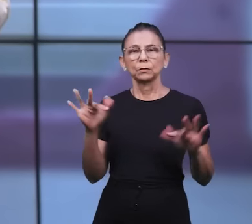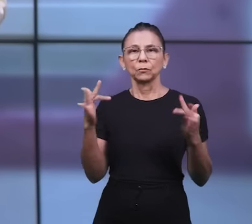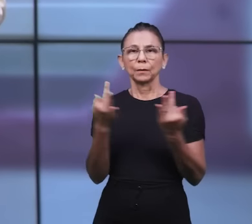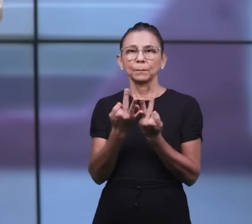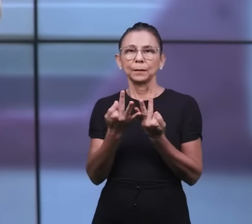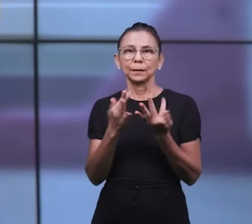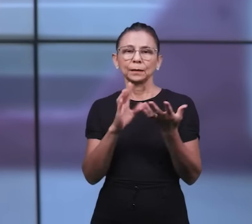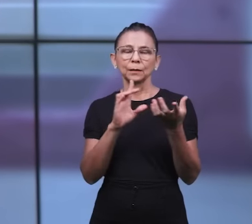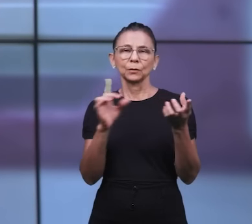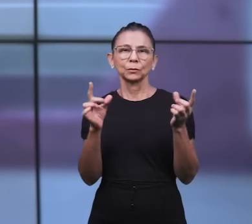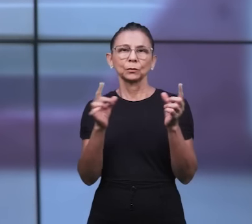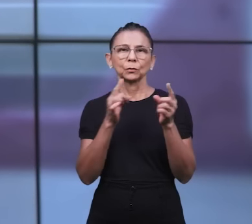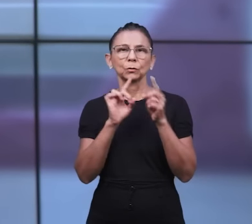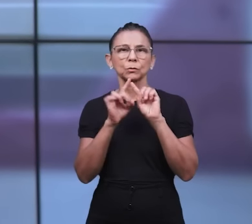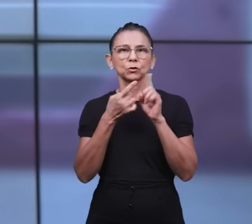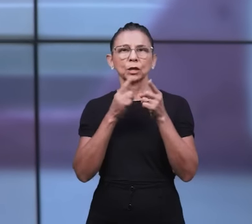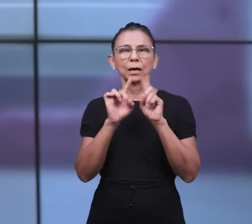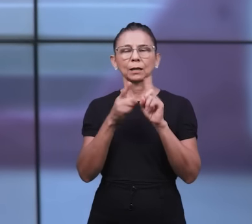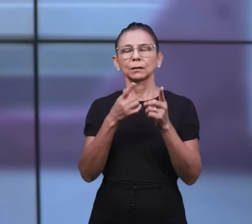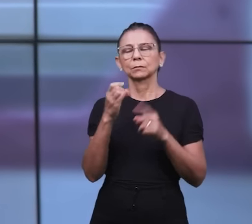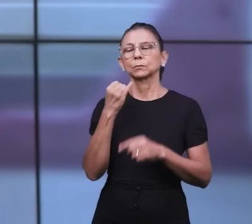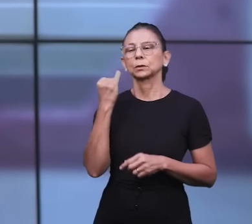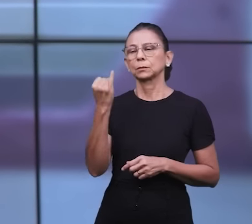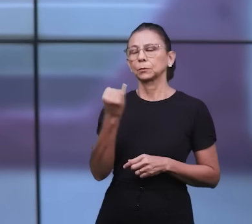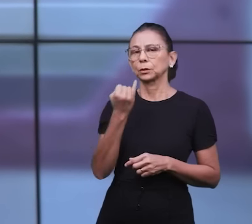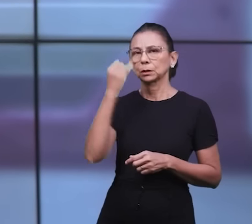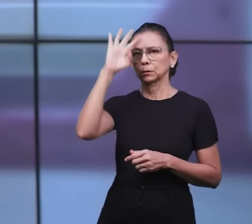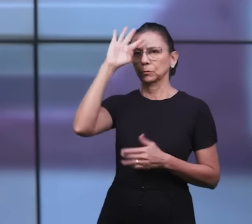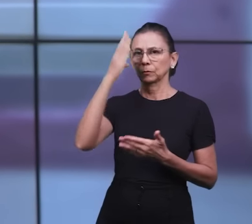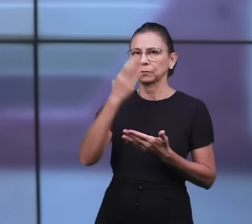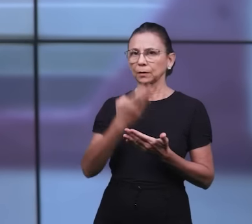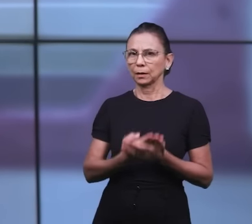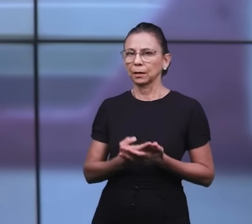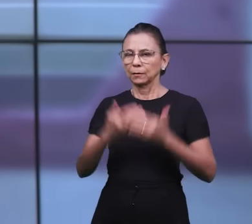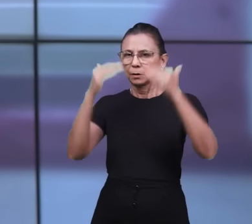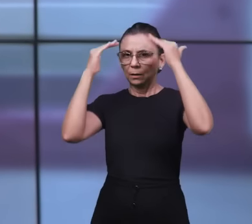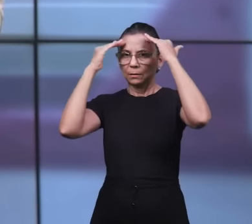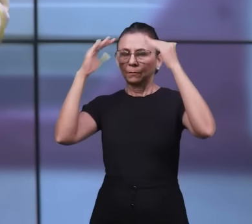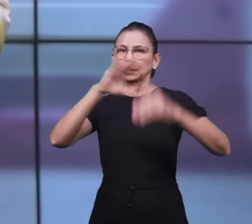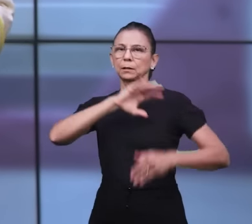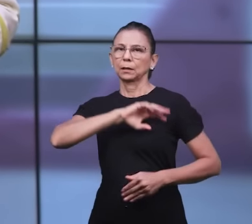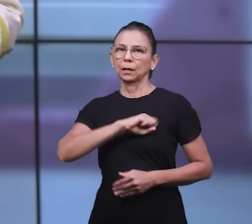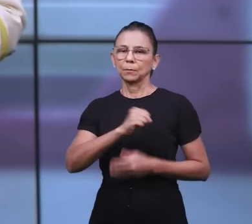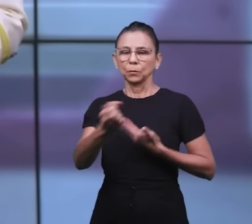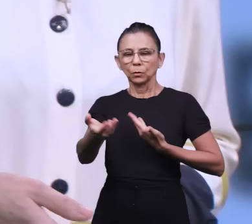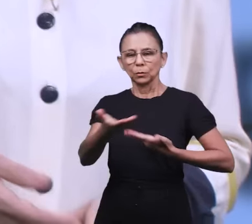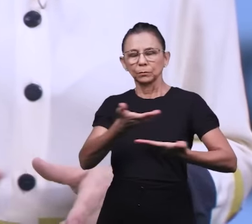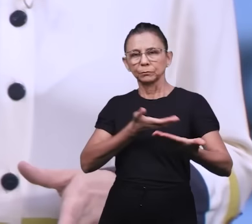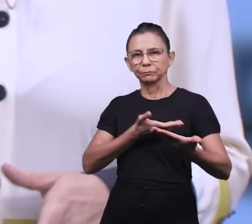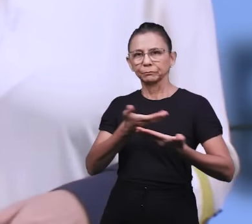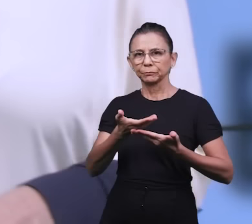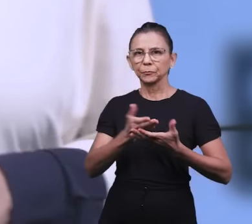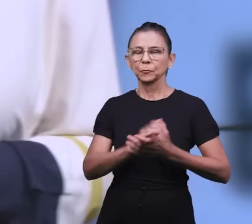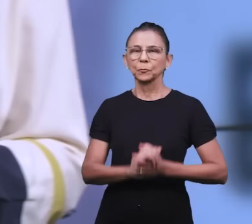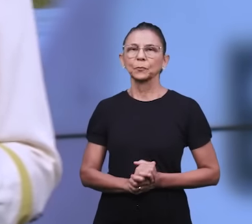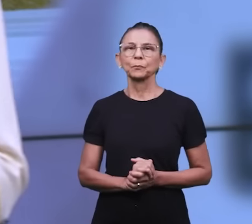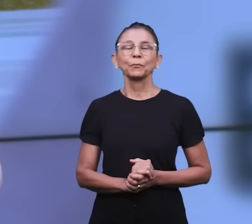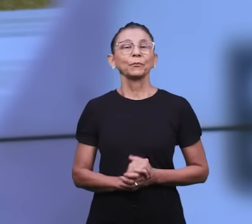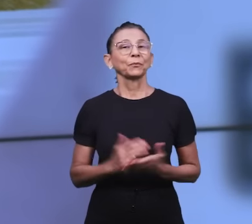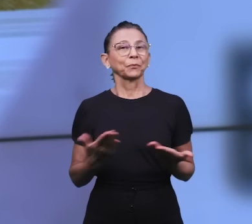é uma das condições para a proximidade a confiança o respeito e o amor recíproco e hoje